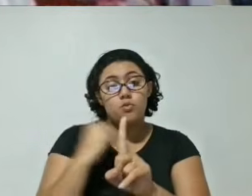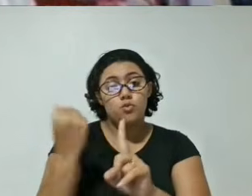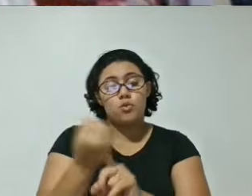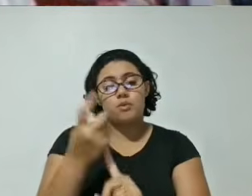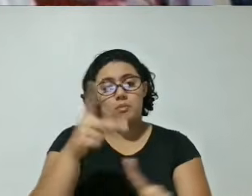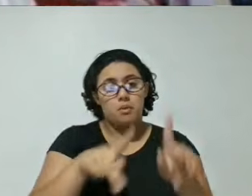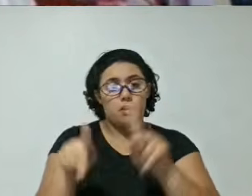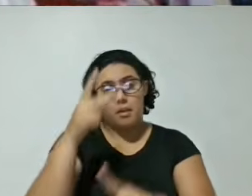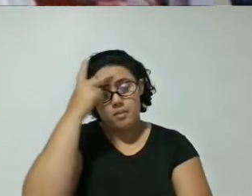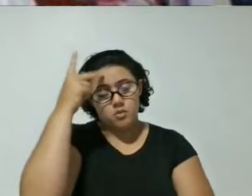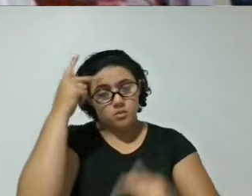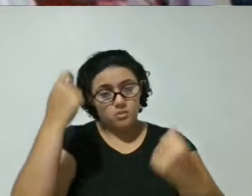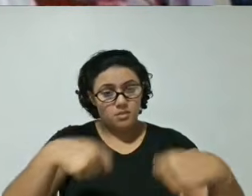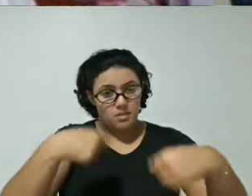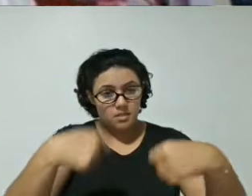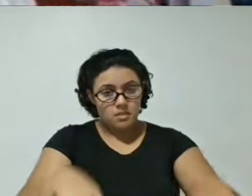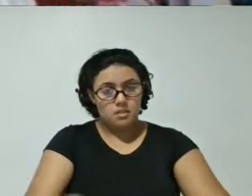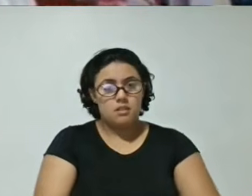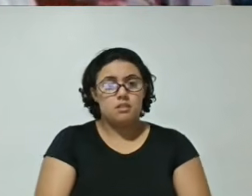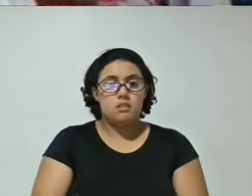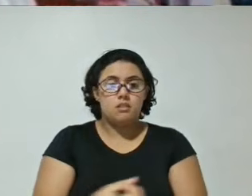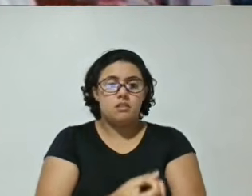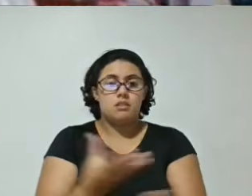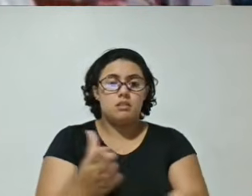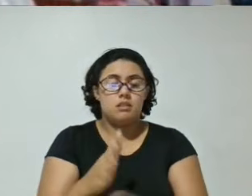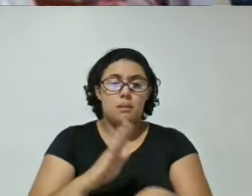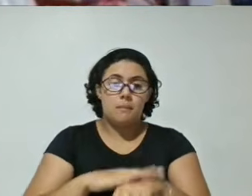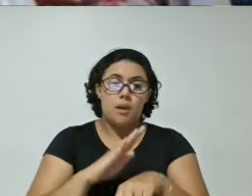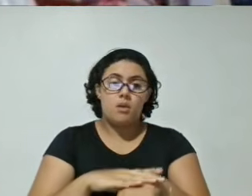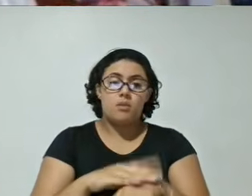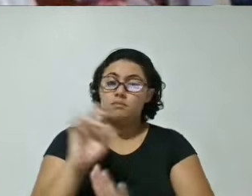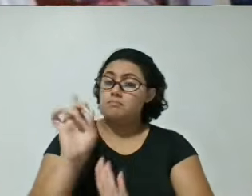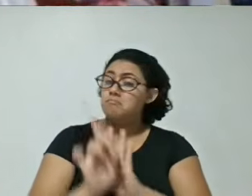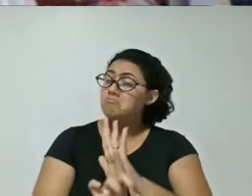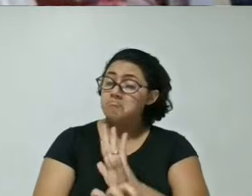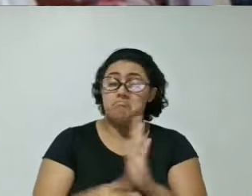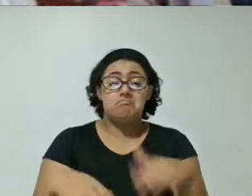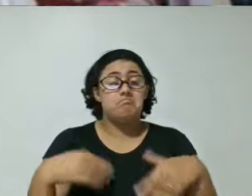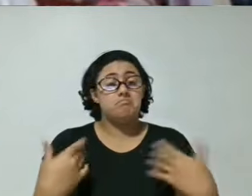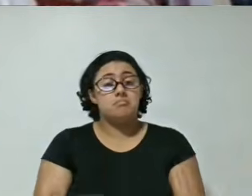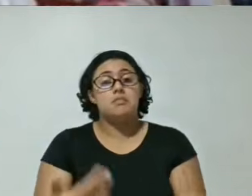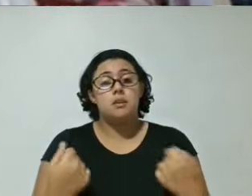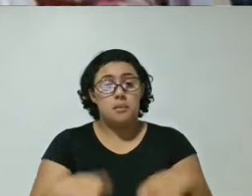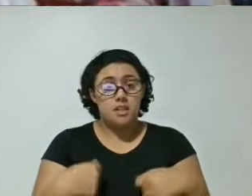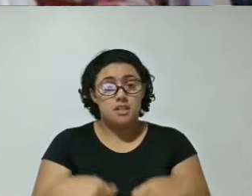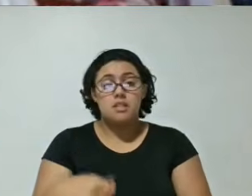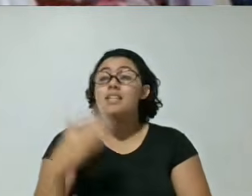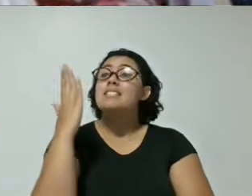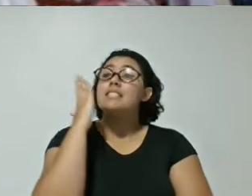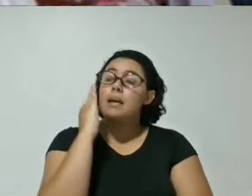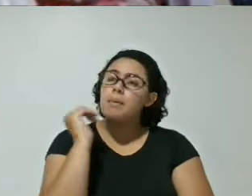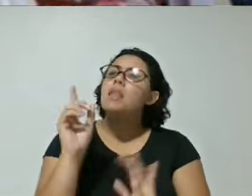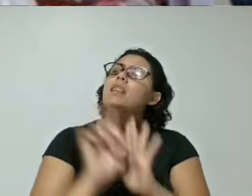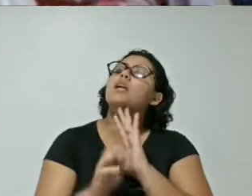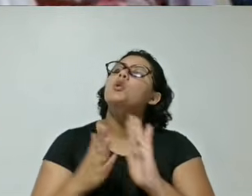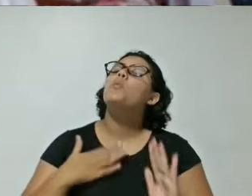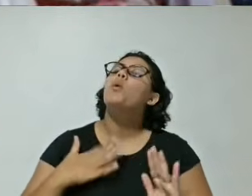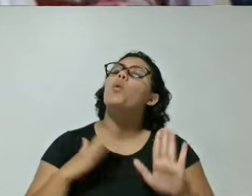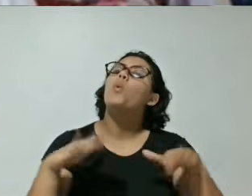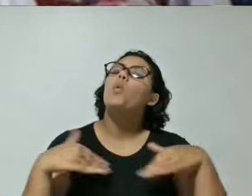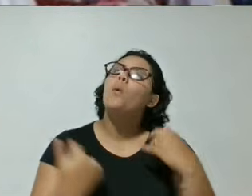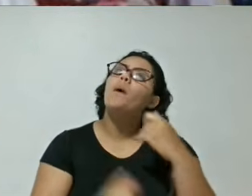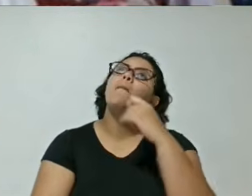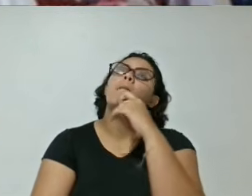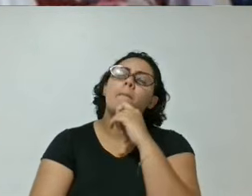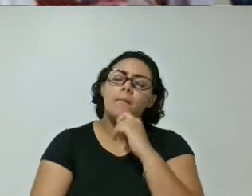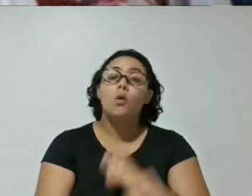pessoas precisam lançar a mão desse direito cada vez mais. Elas precisam estar ali cientes de que aquilo é um direito, que não é